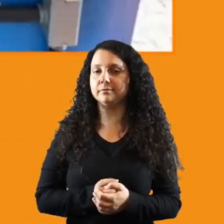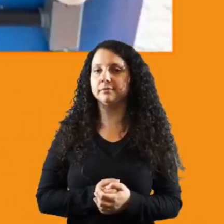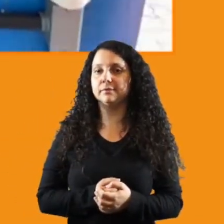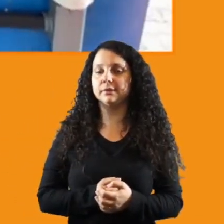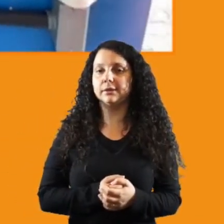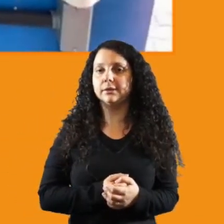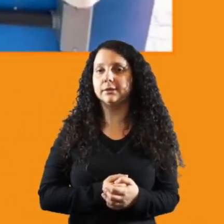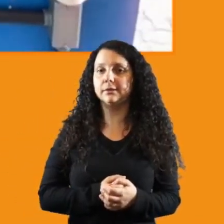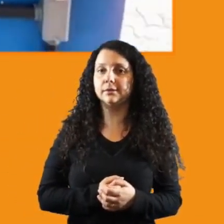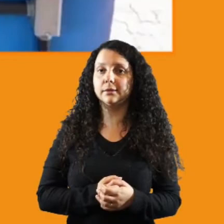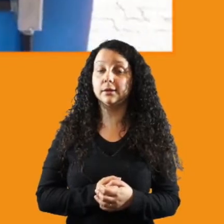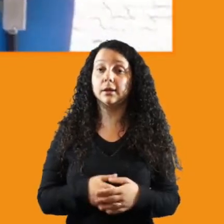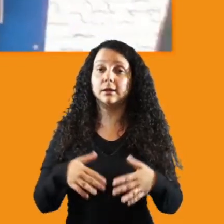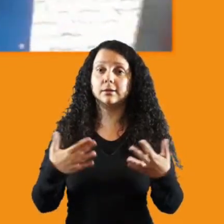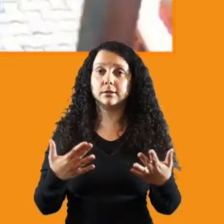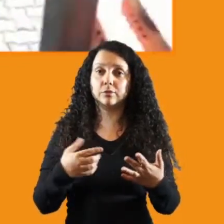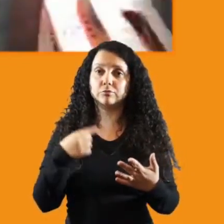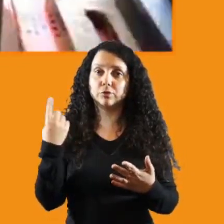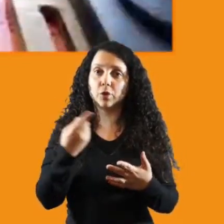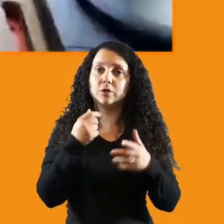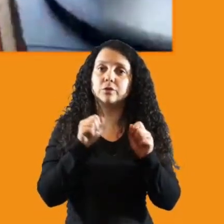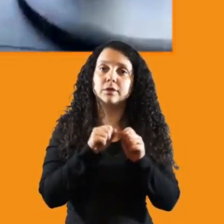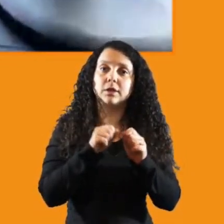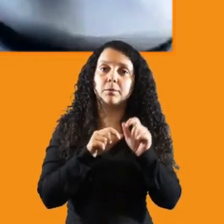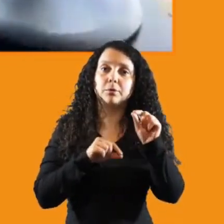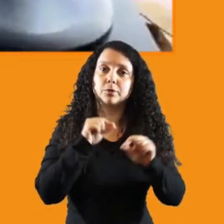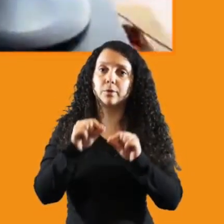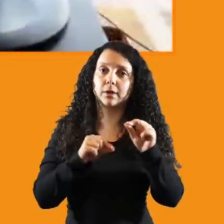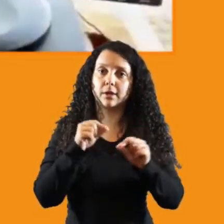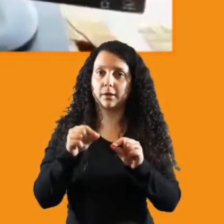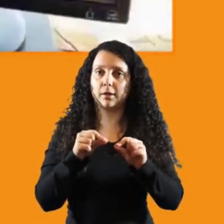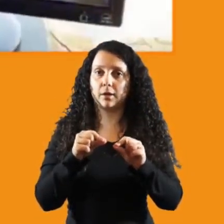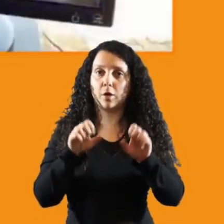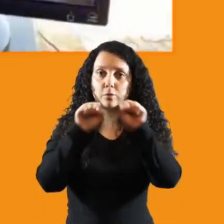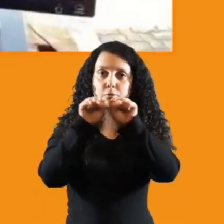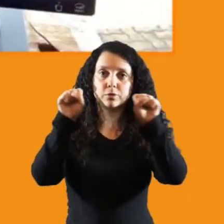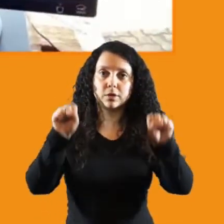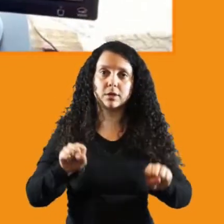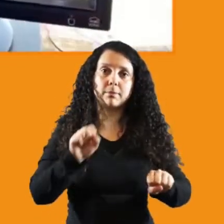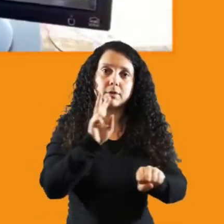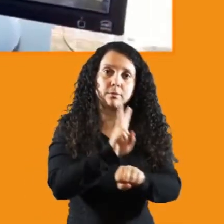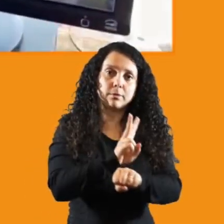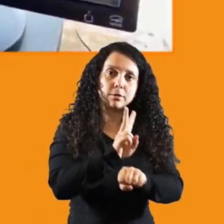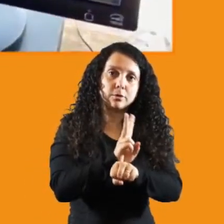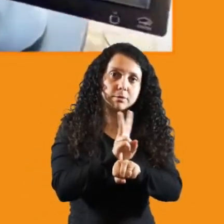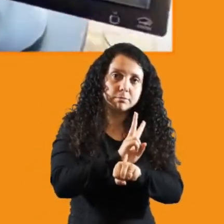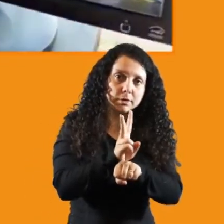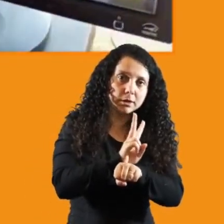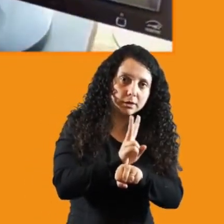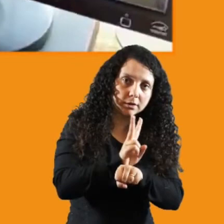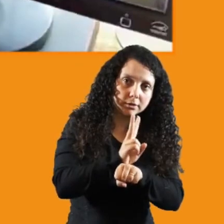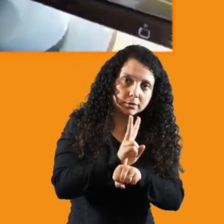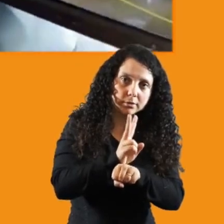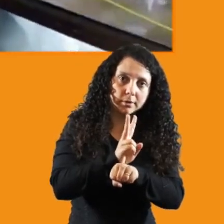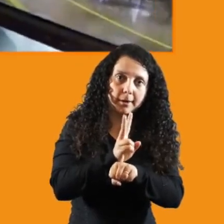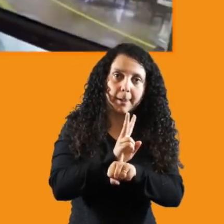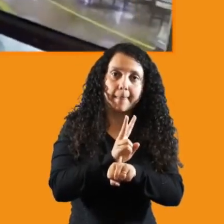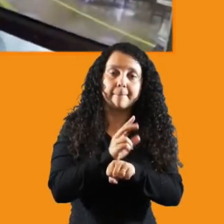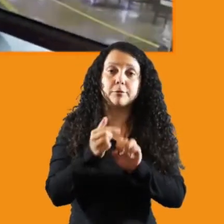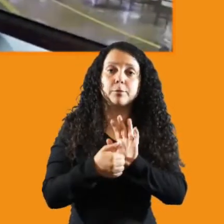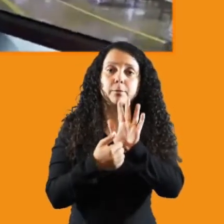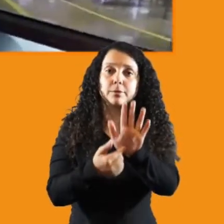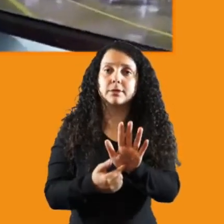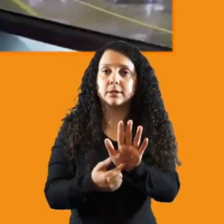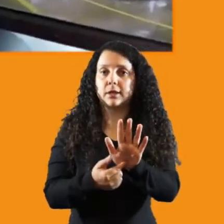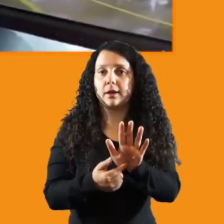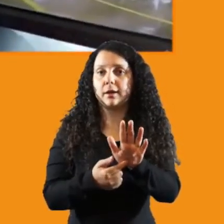gente acabou fazendo também um sistema de monitoramento, que agora vai mostrar para ti aí a nossa oficina de eletroeletrônica aqui da escola.